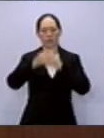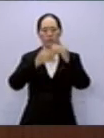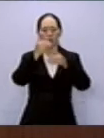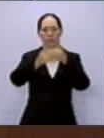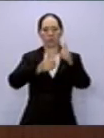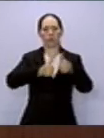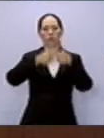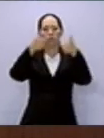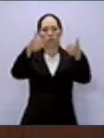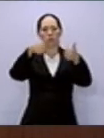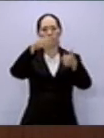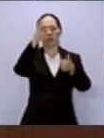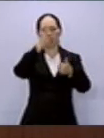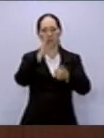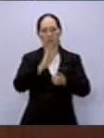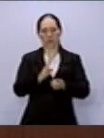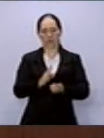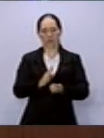Brasil Continental Vamos pro cê